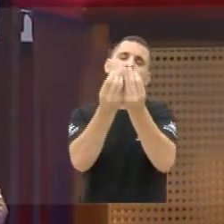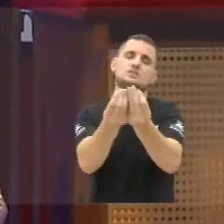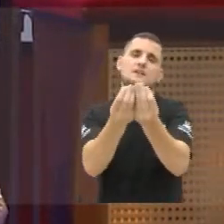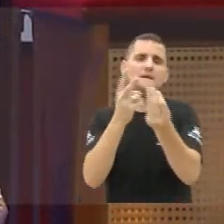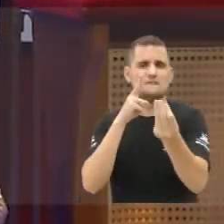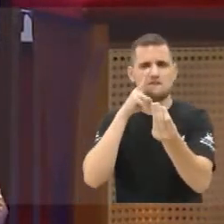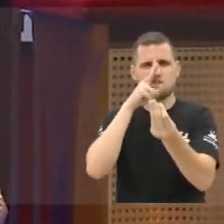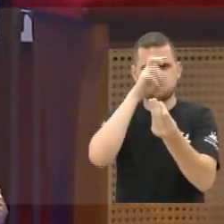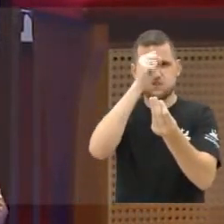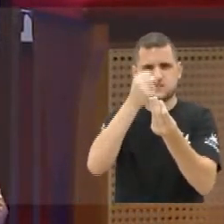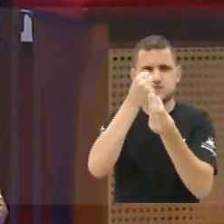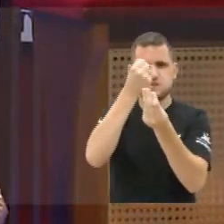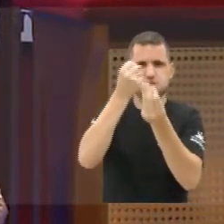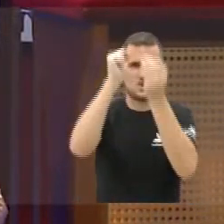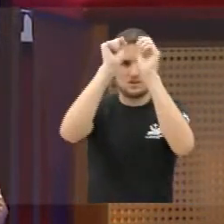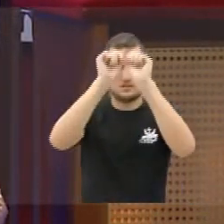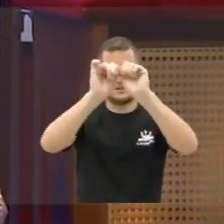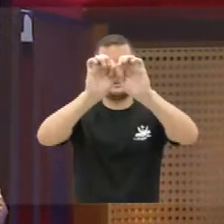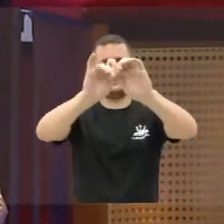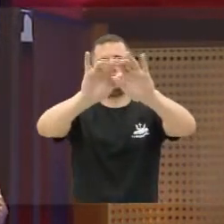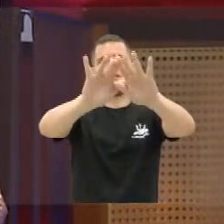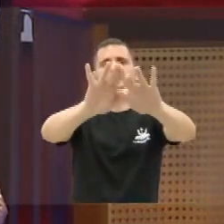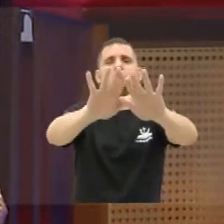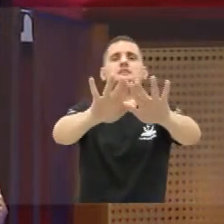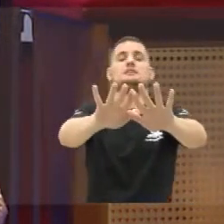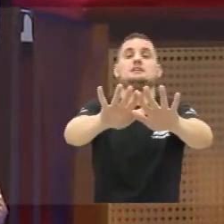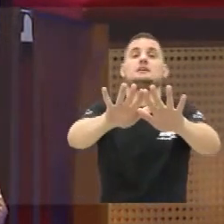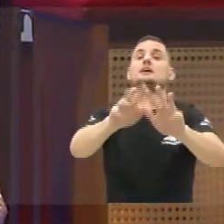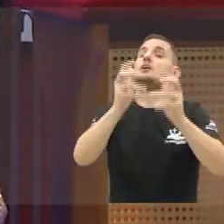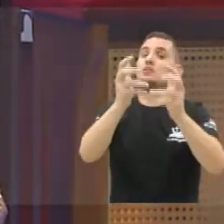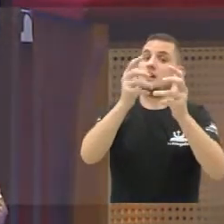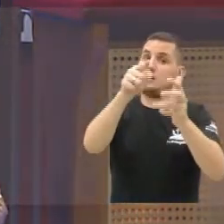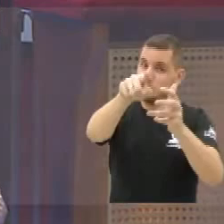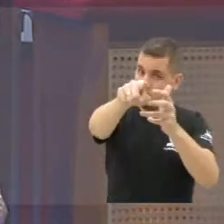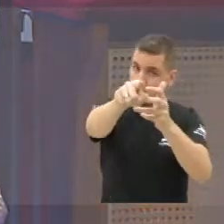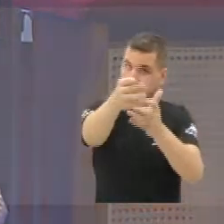Restituirei tuas forças e te